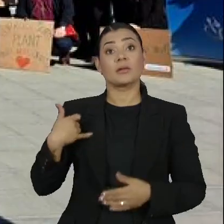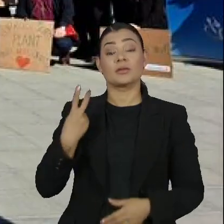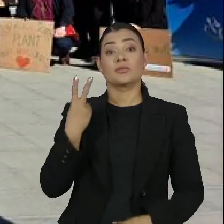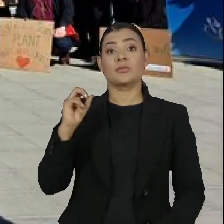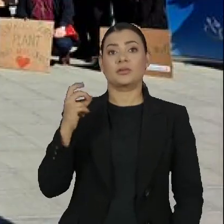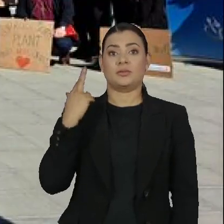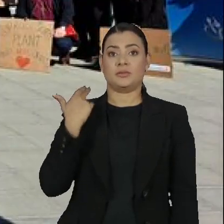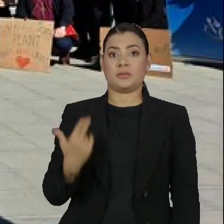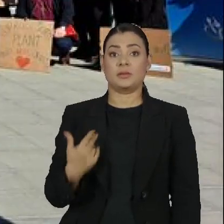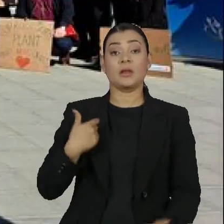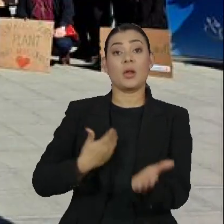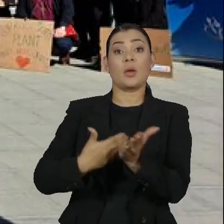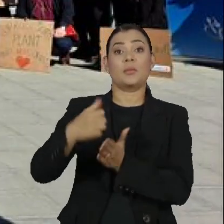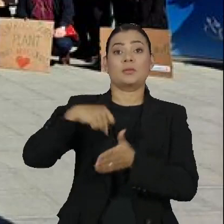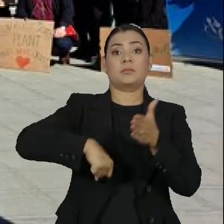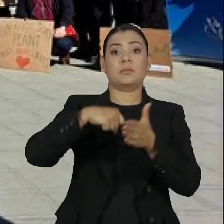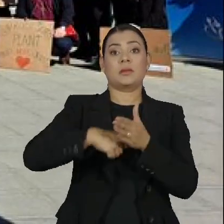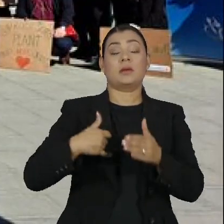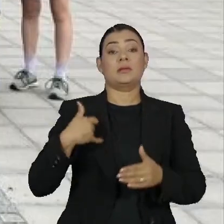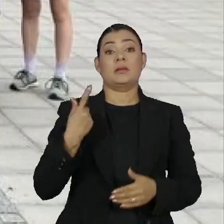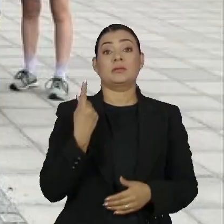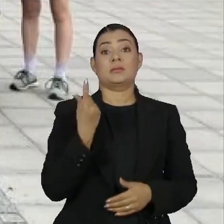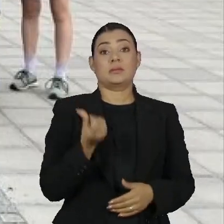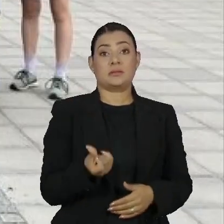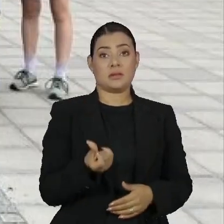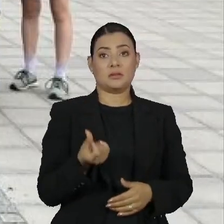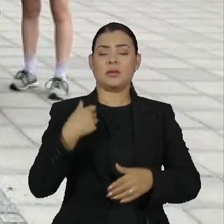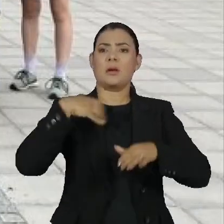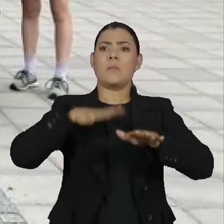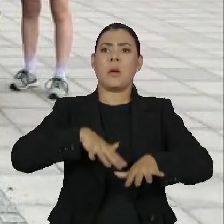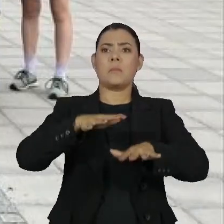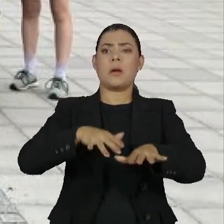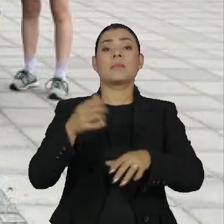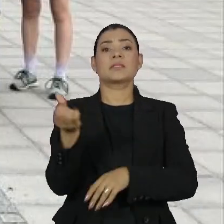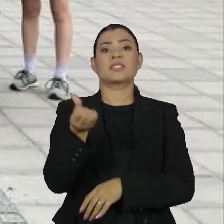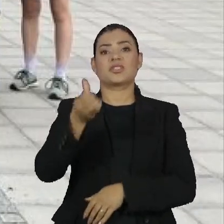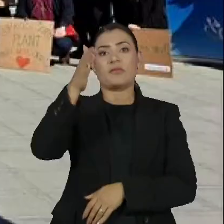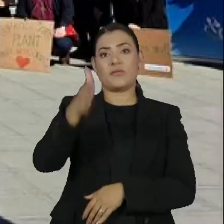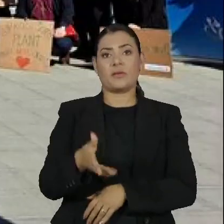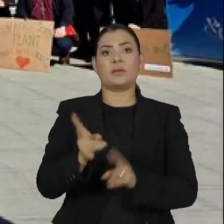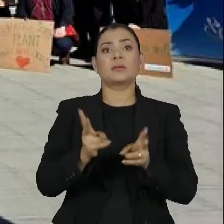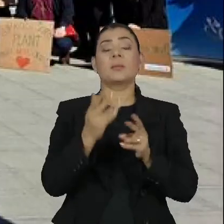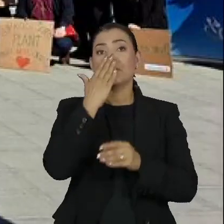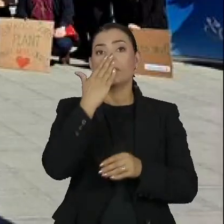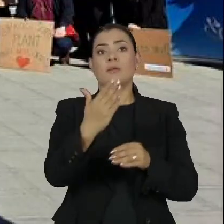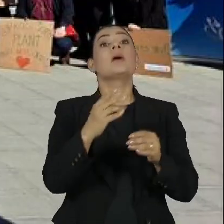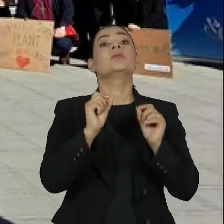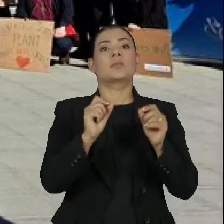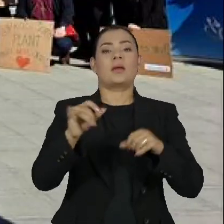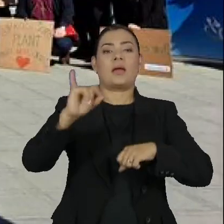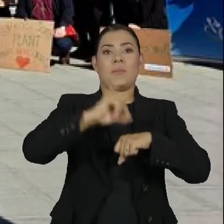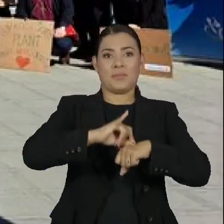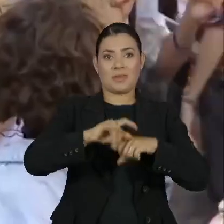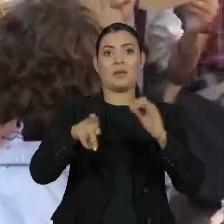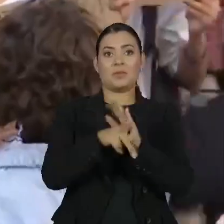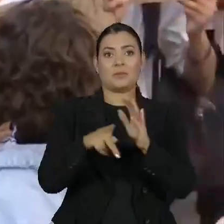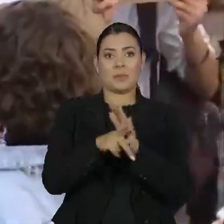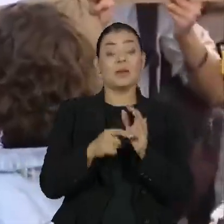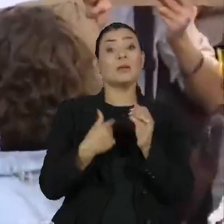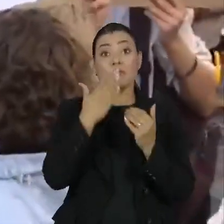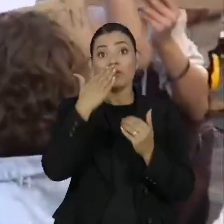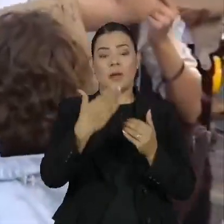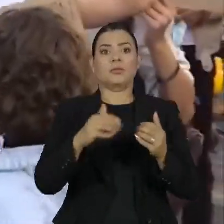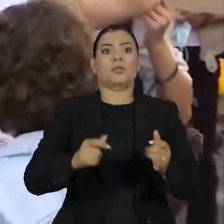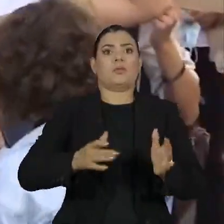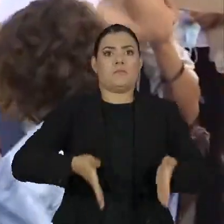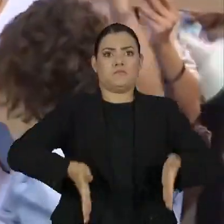ela começou o ativismo ambiental aos 16 protestando as sextas-feiras em frente ao Parlamento na capital Estocolmo o